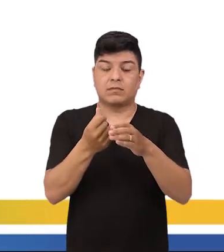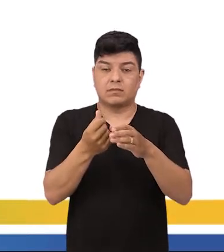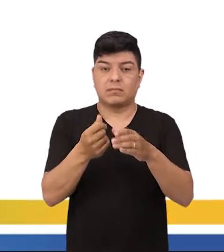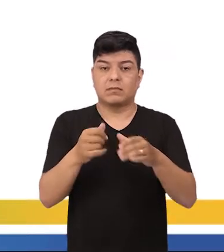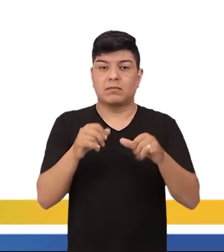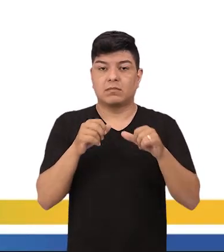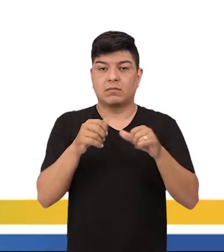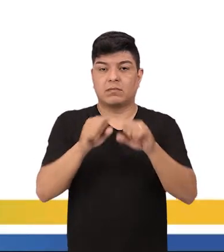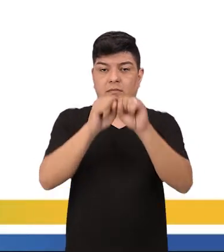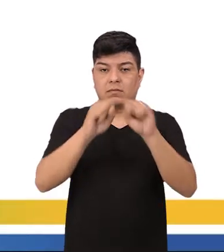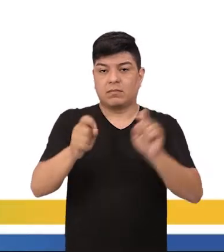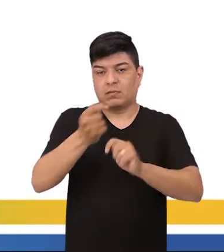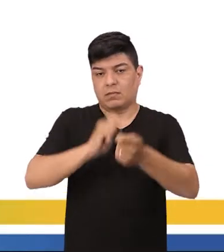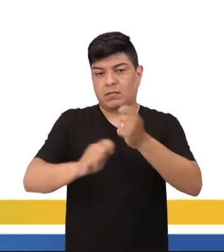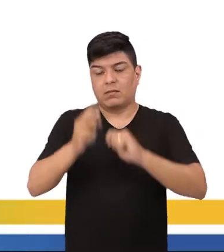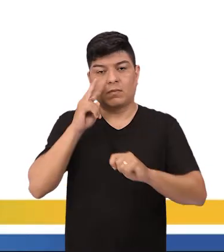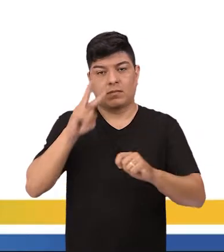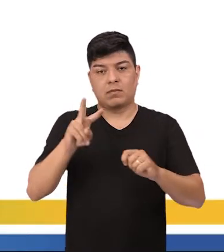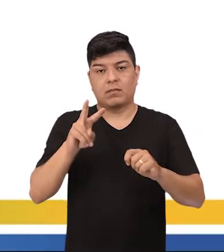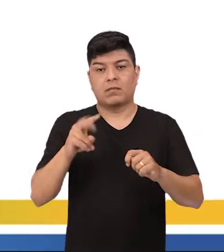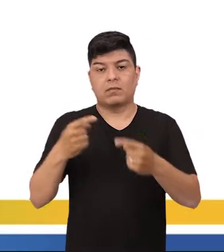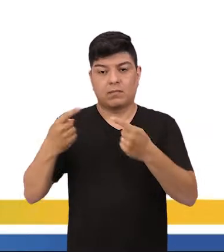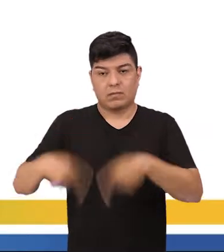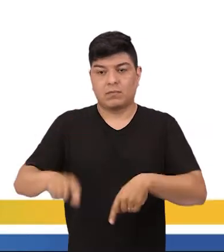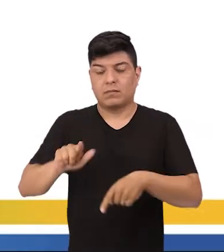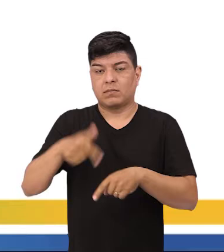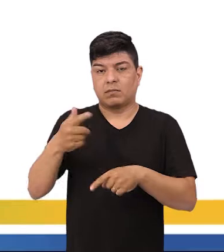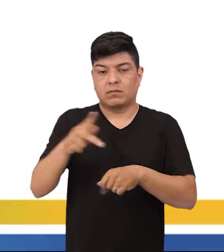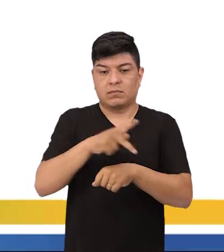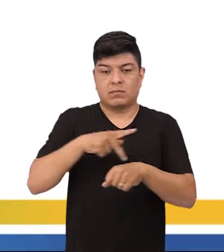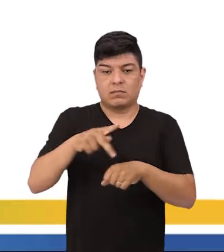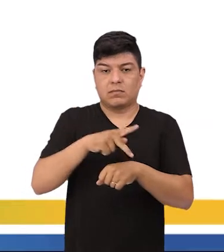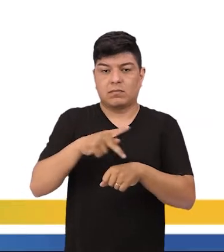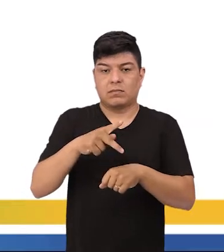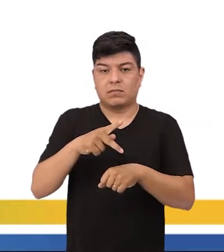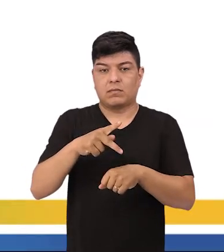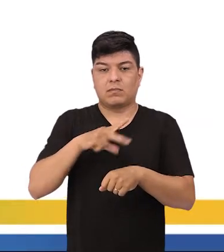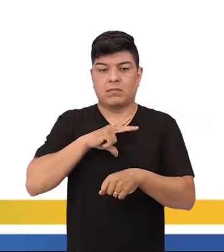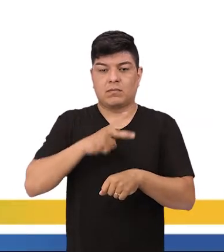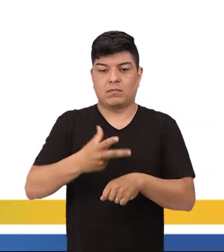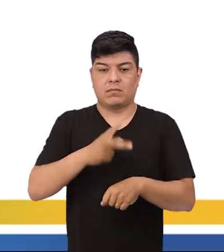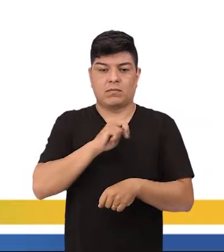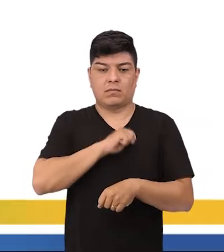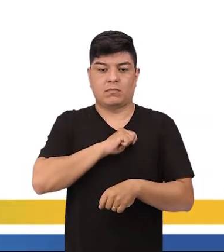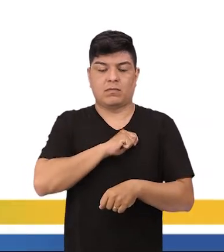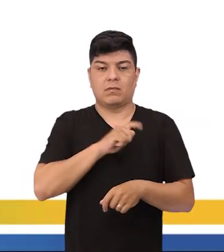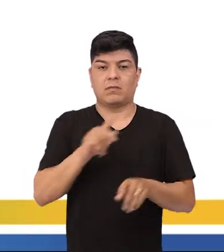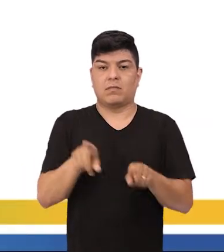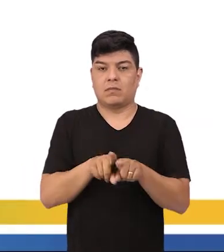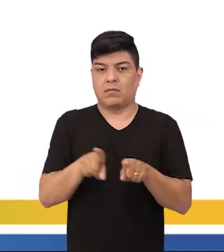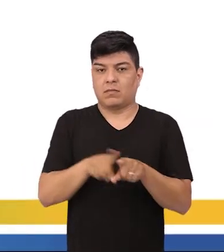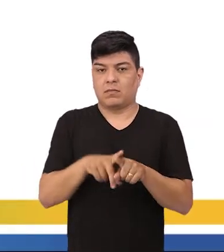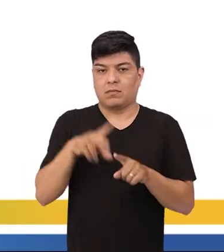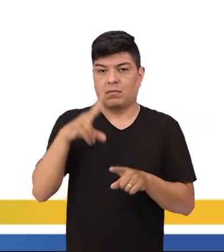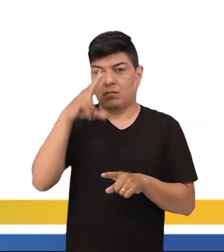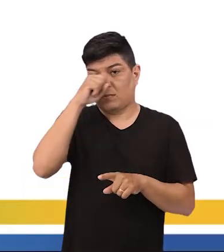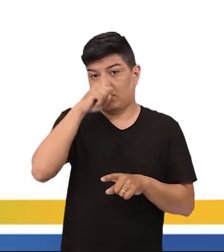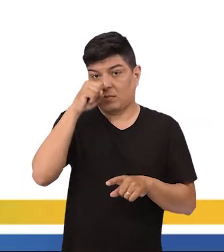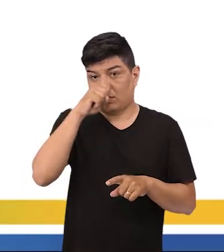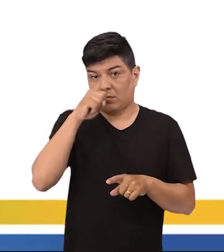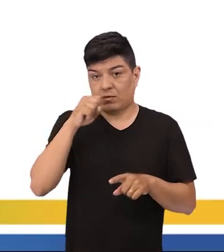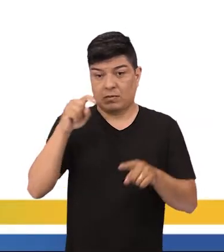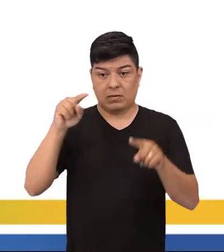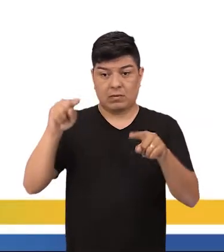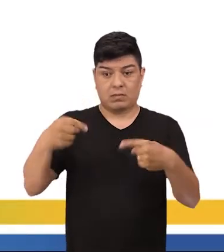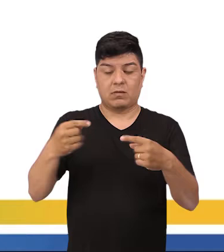no mercantilismo. Rivalidade entre os países, Portugal e Espanha, né, que ficaram bem fortes, eles começaram a ficar